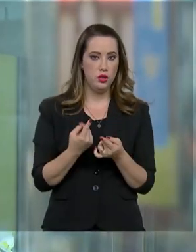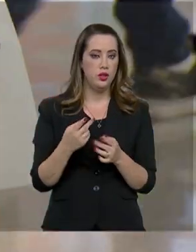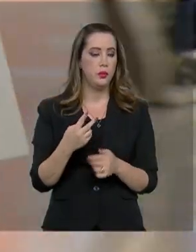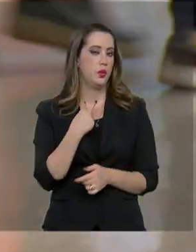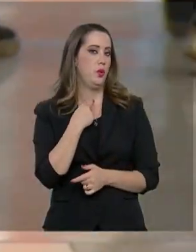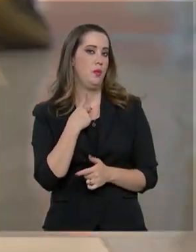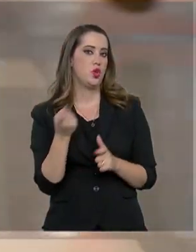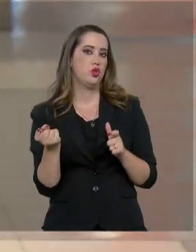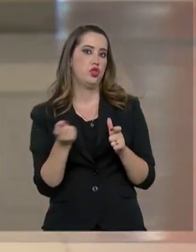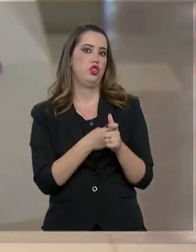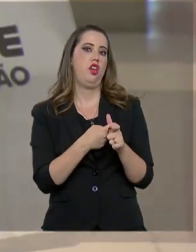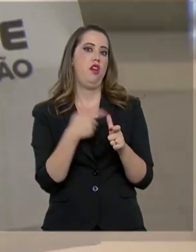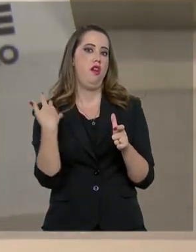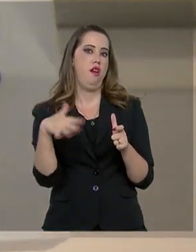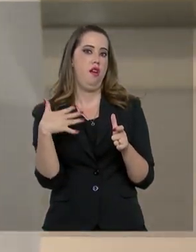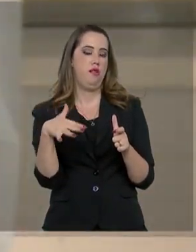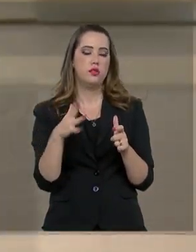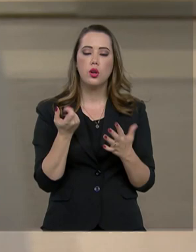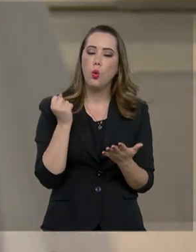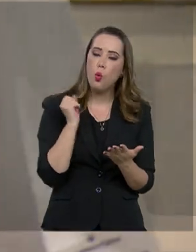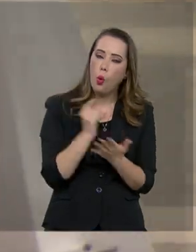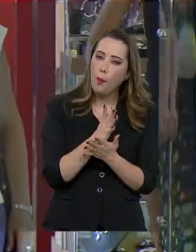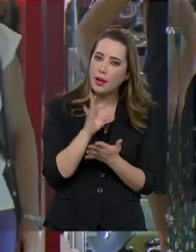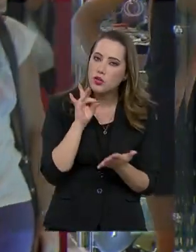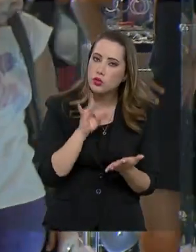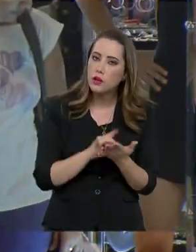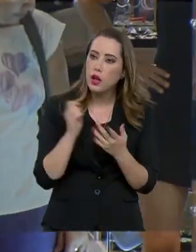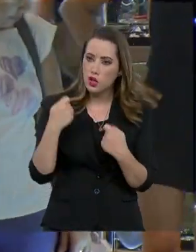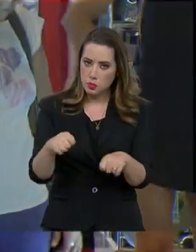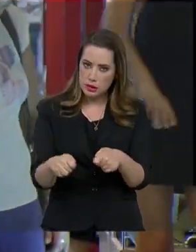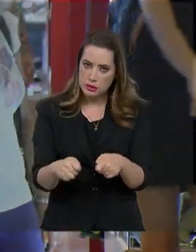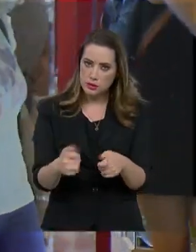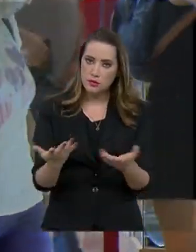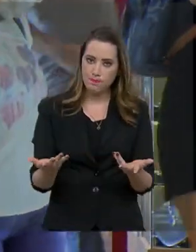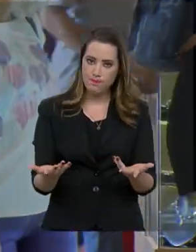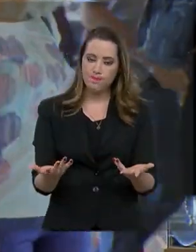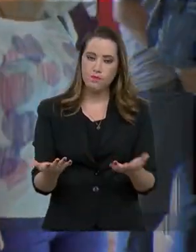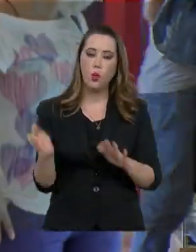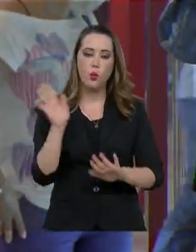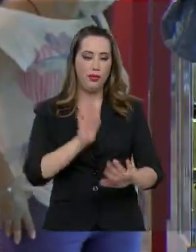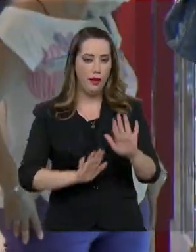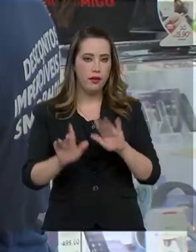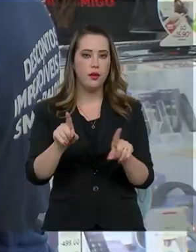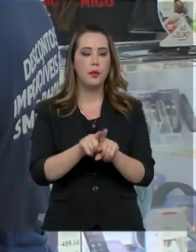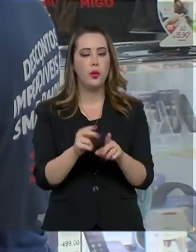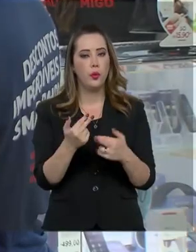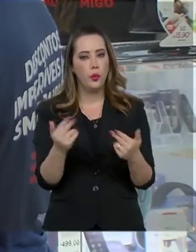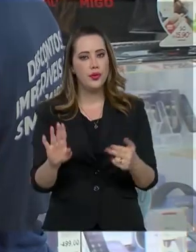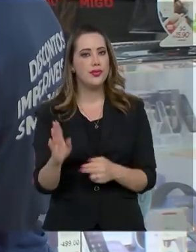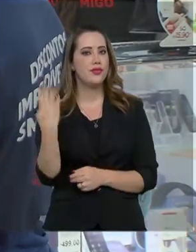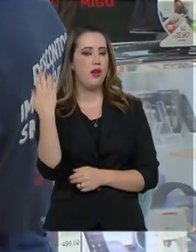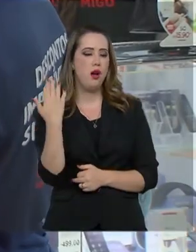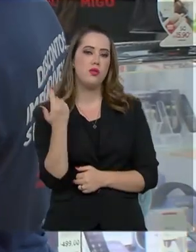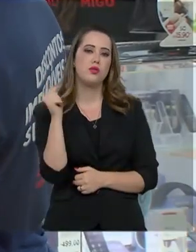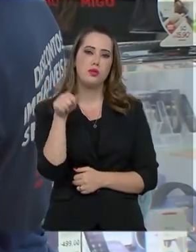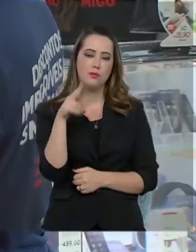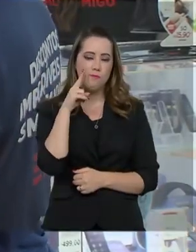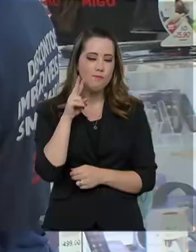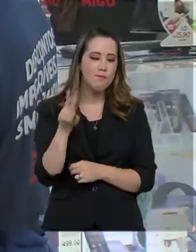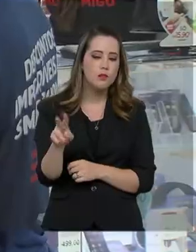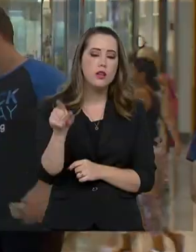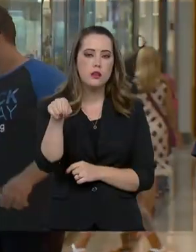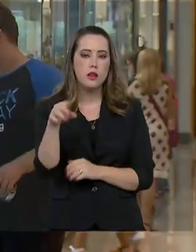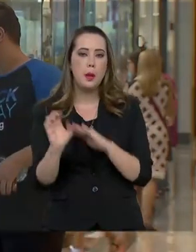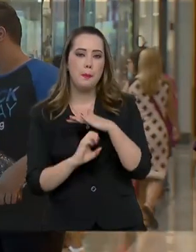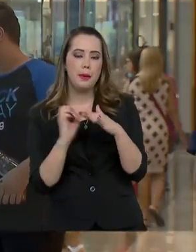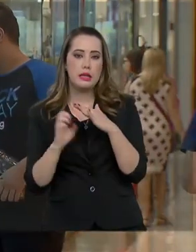endividar comprar por necessidade é e finalmente é cuidar com produtos piratas e fazendo uma verificação se